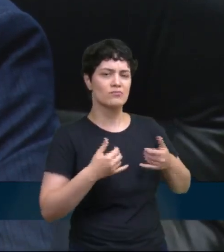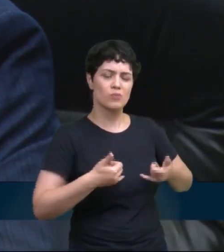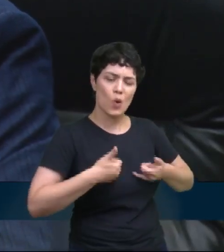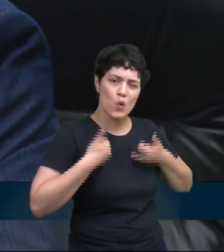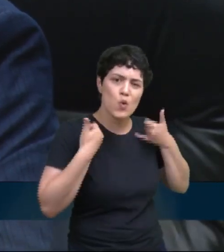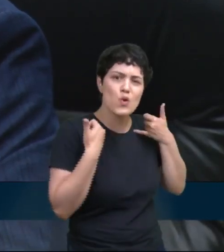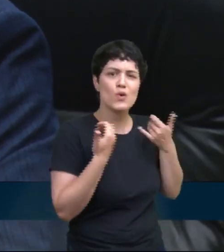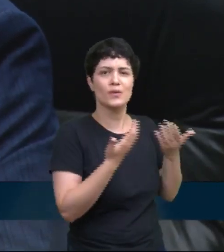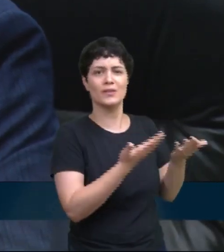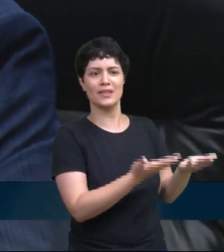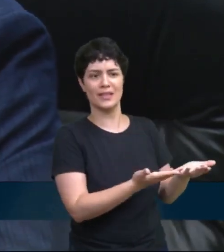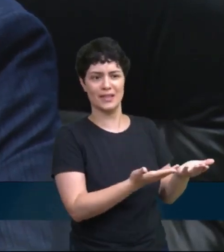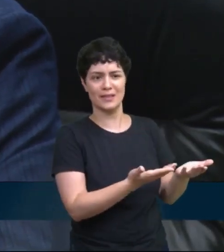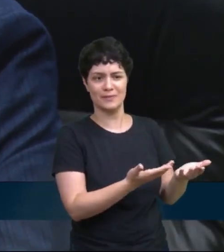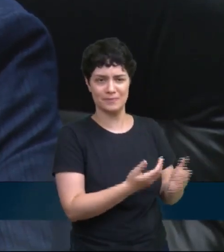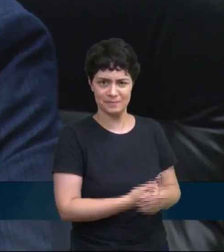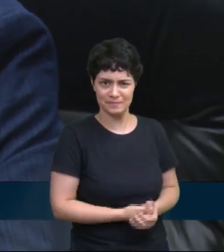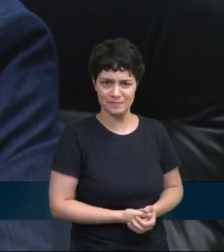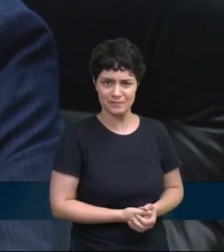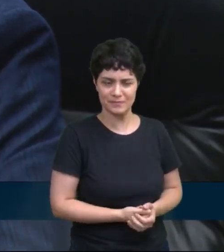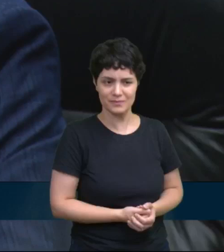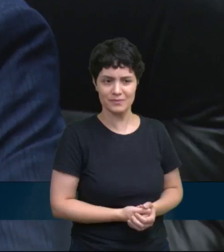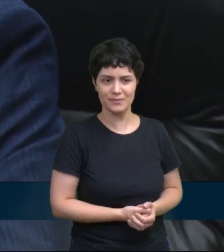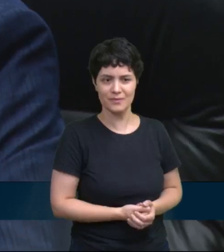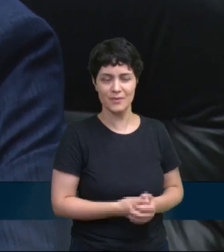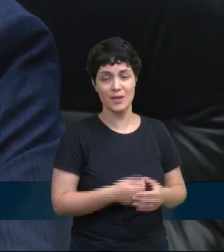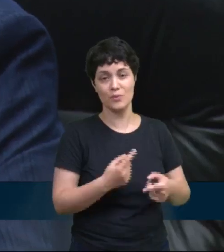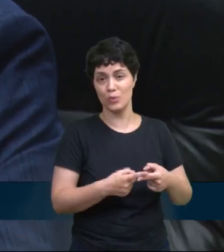que, sem dúvida nenhuma,